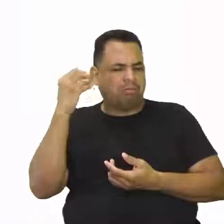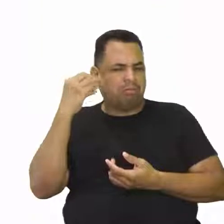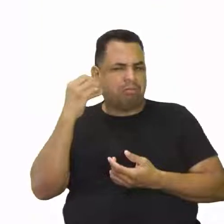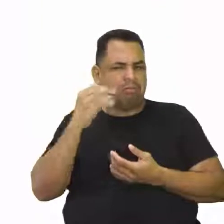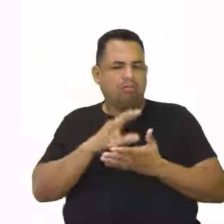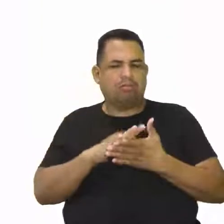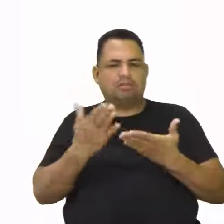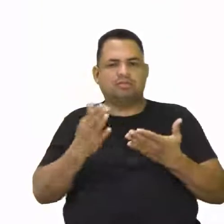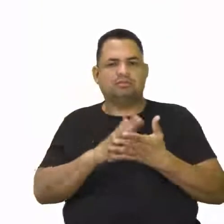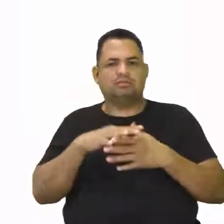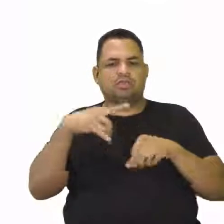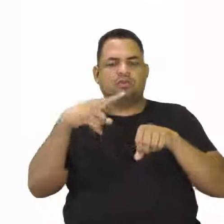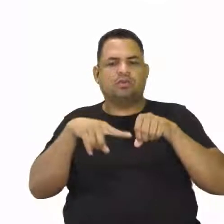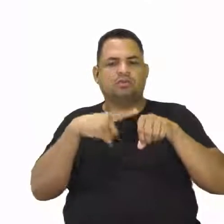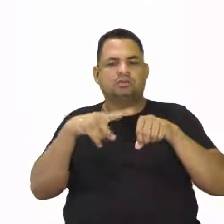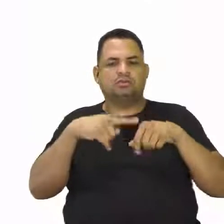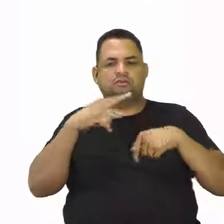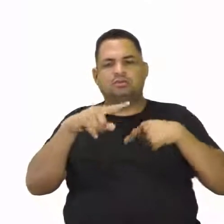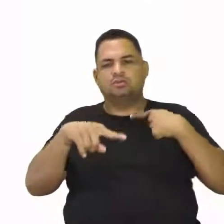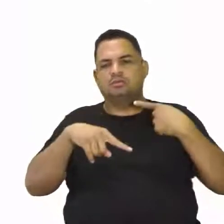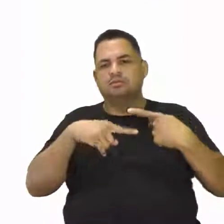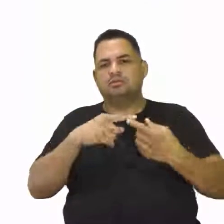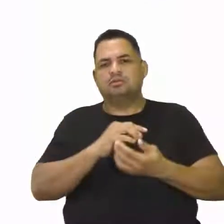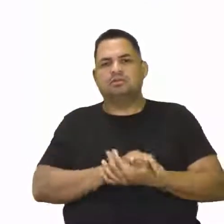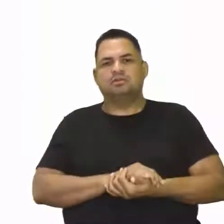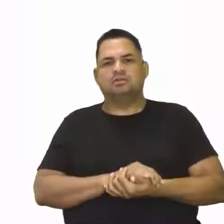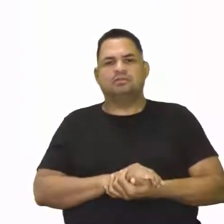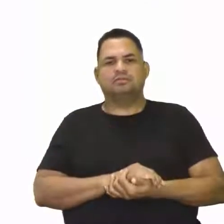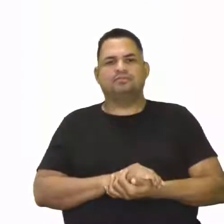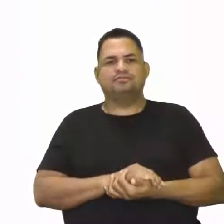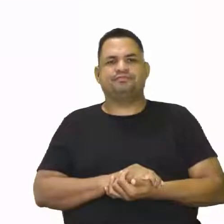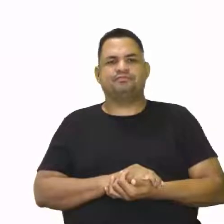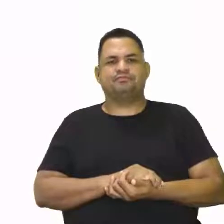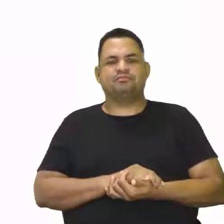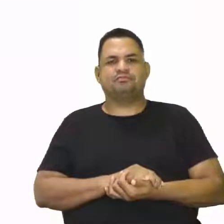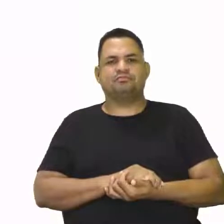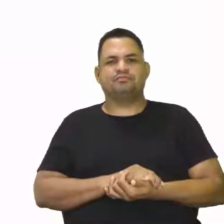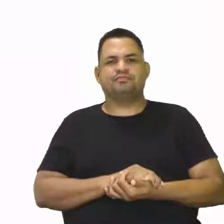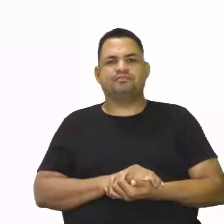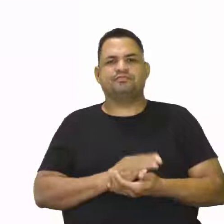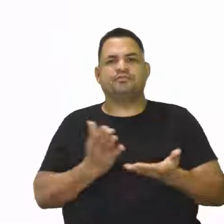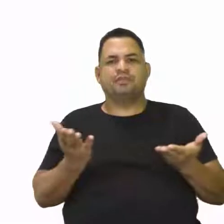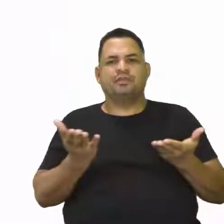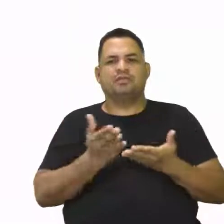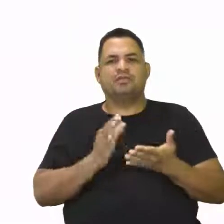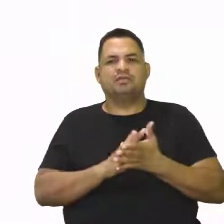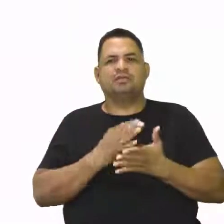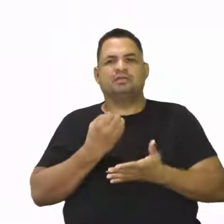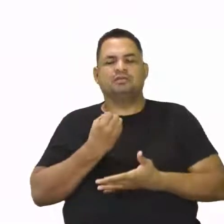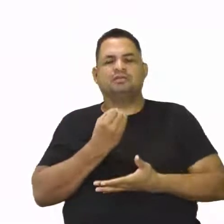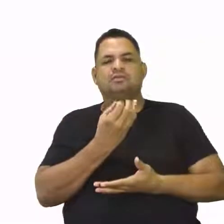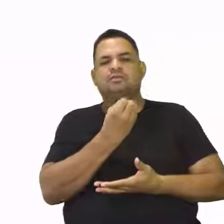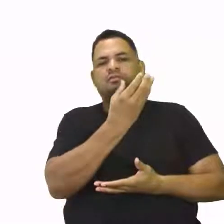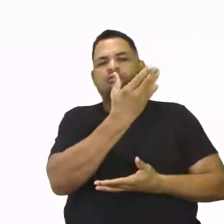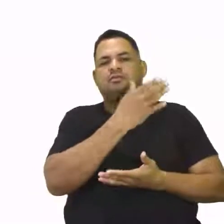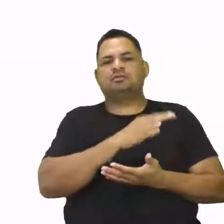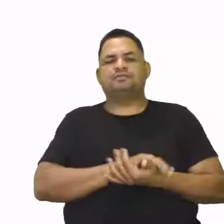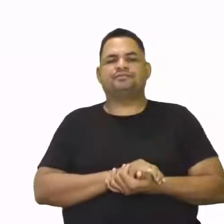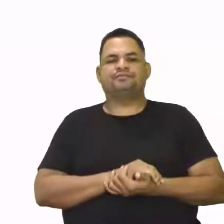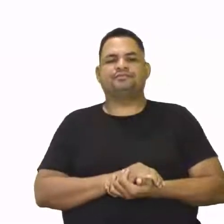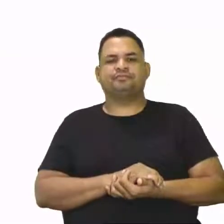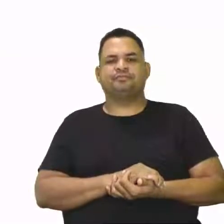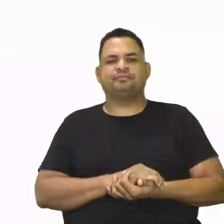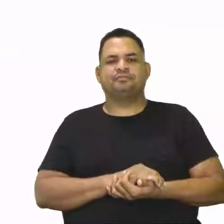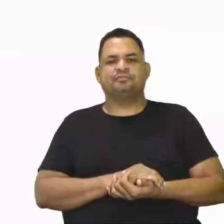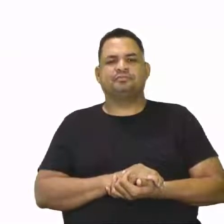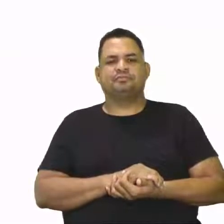ela acabou enlouquecendo. Tadinha da TT. E então, vamos agora viajar. O que vocês acham de a gente